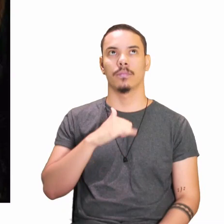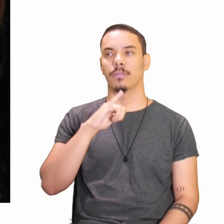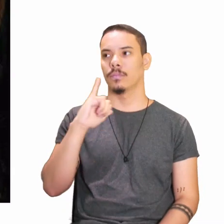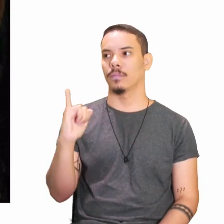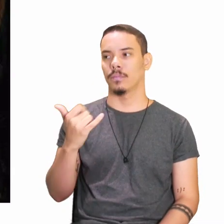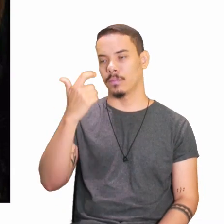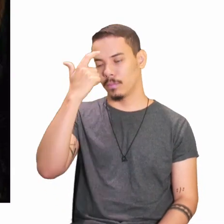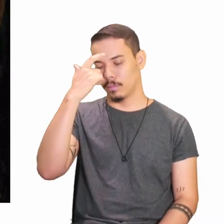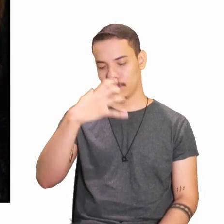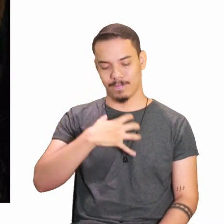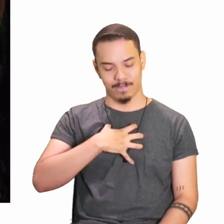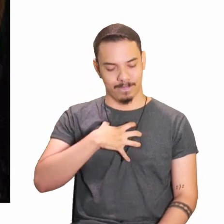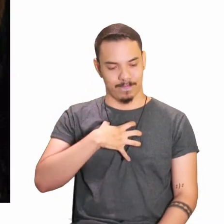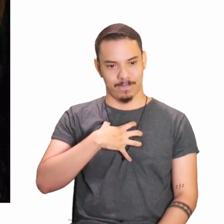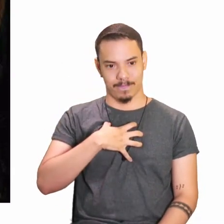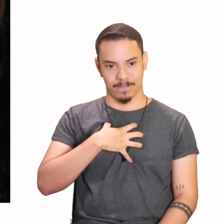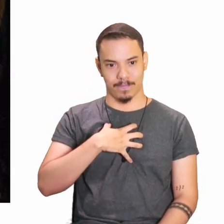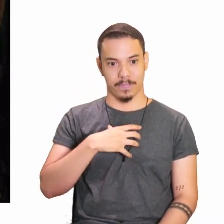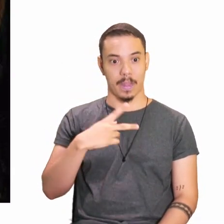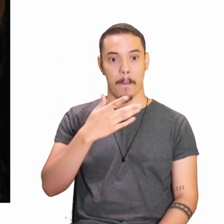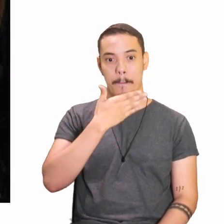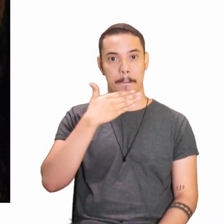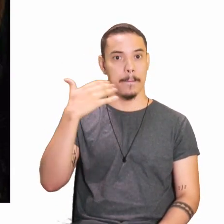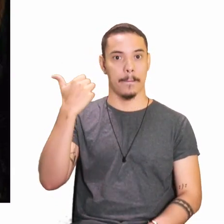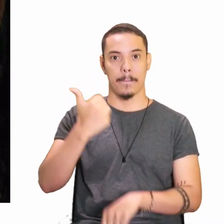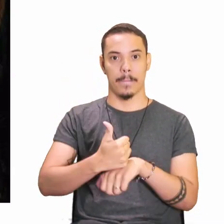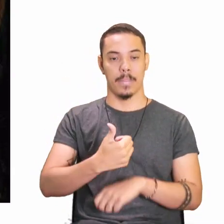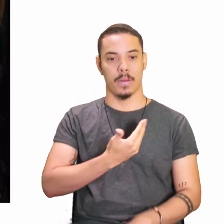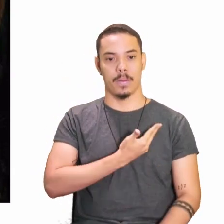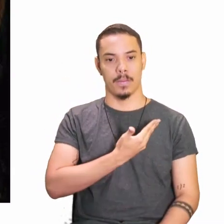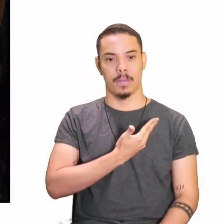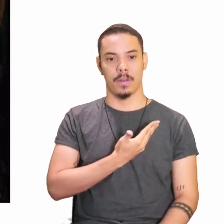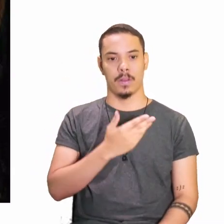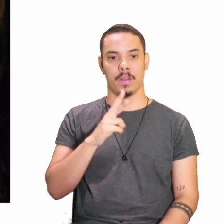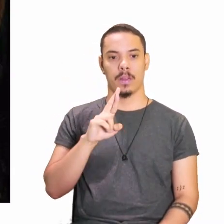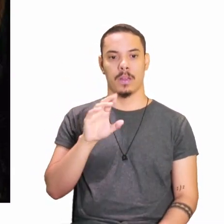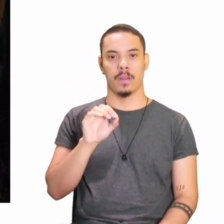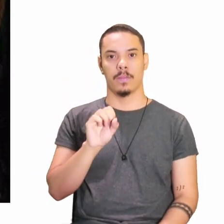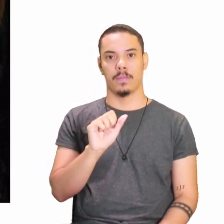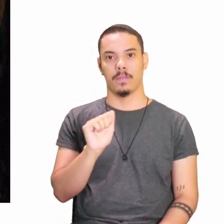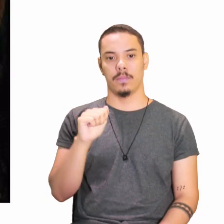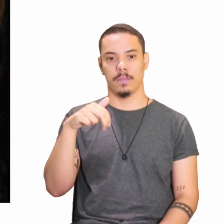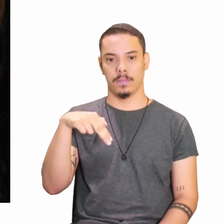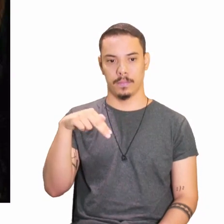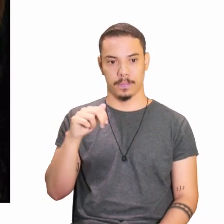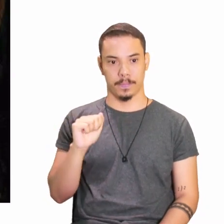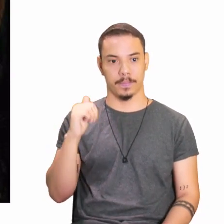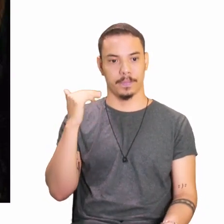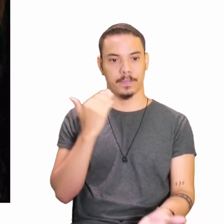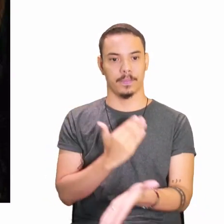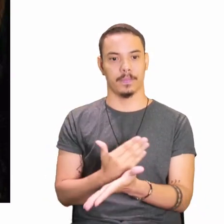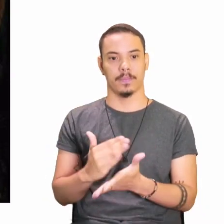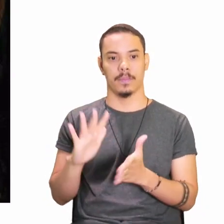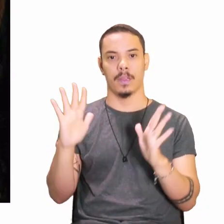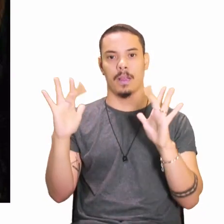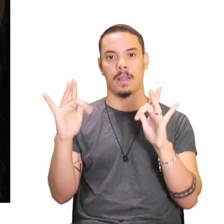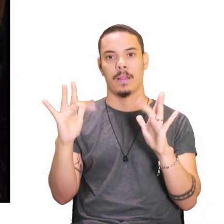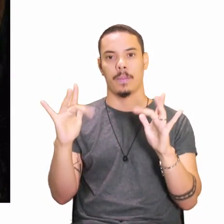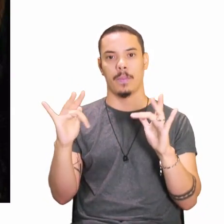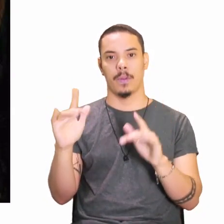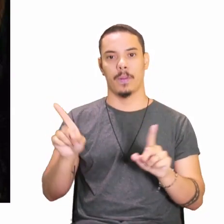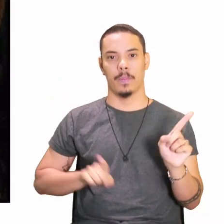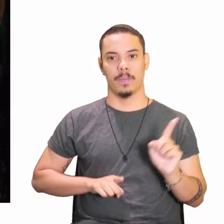um conflito interno sua melhor amiga Rosan Rosana começa a namorar